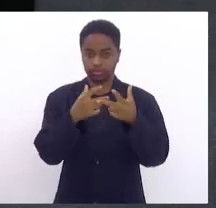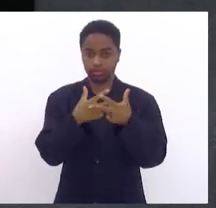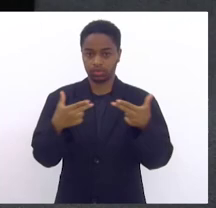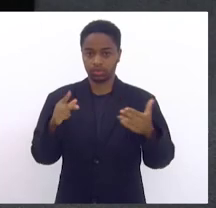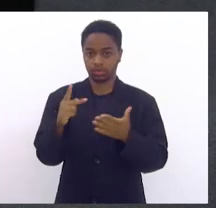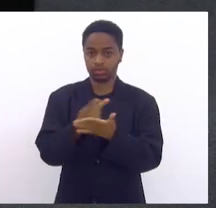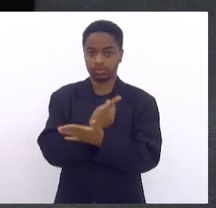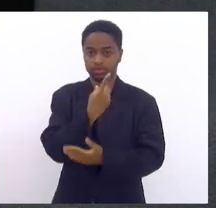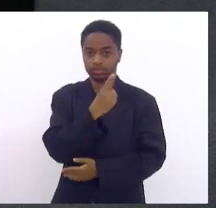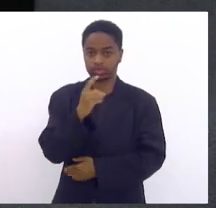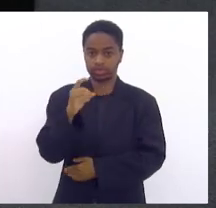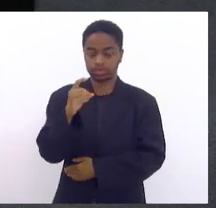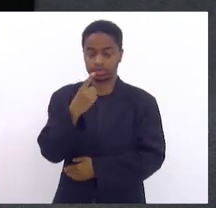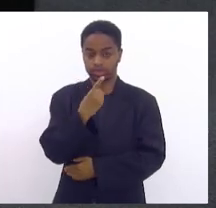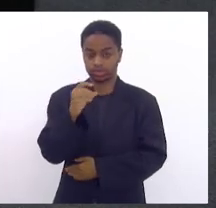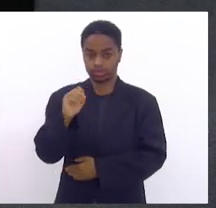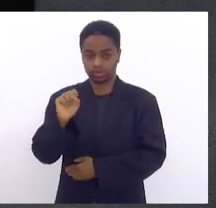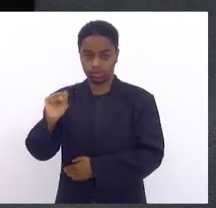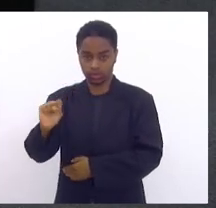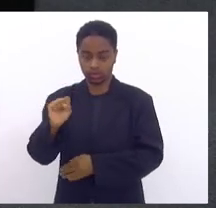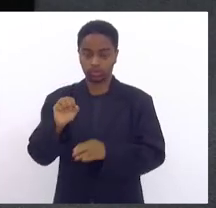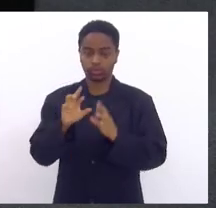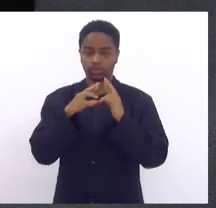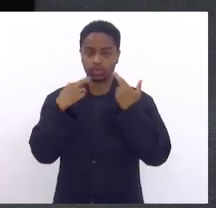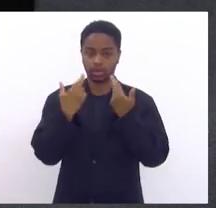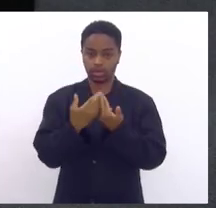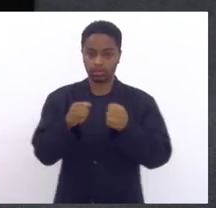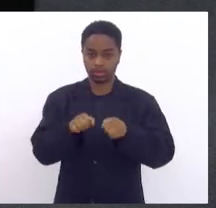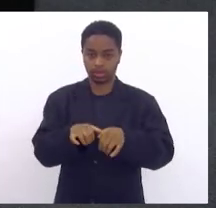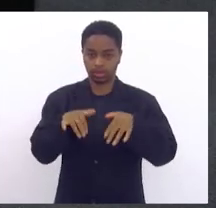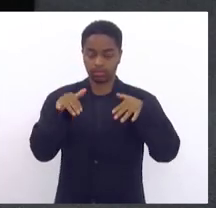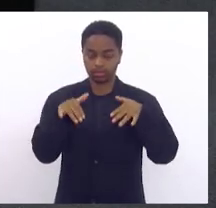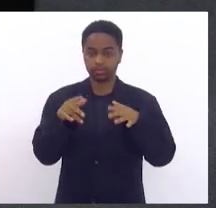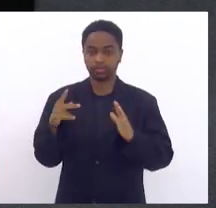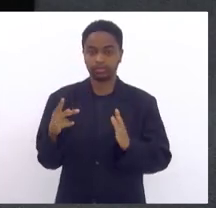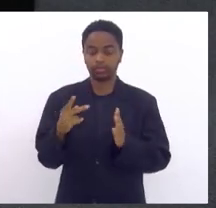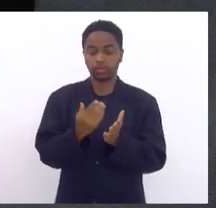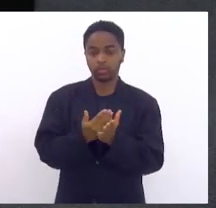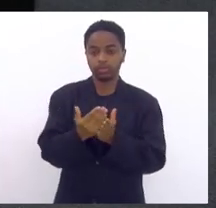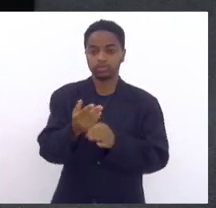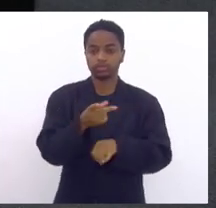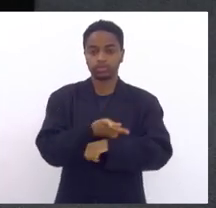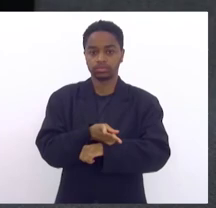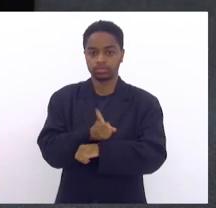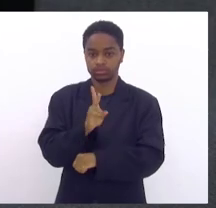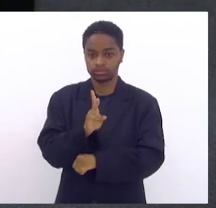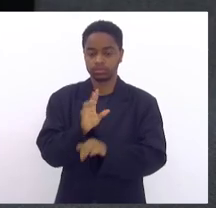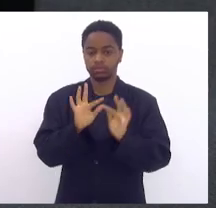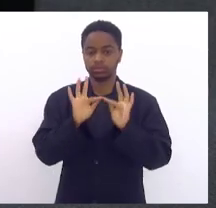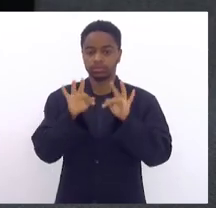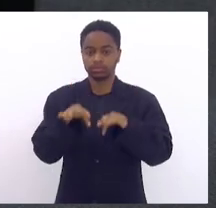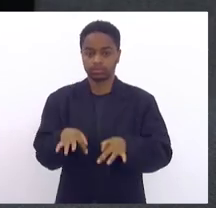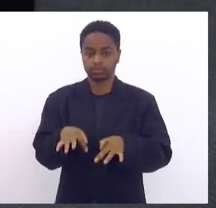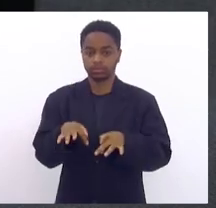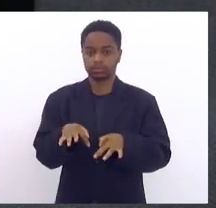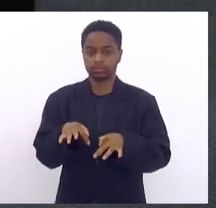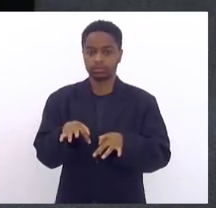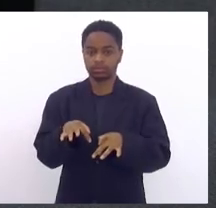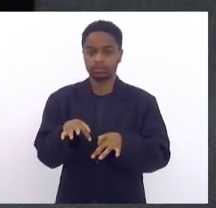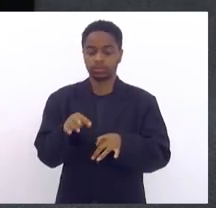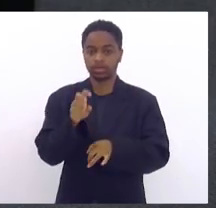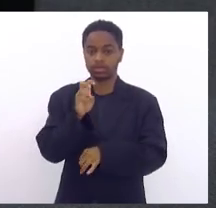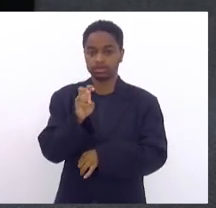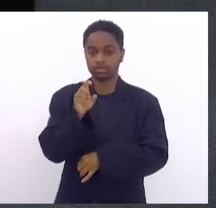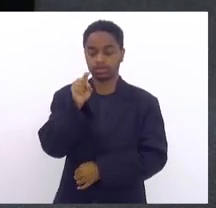na 108ª sessão ordinária, que, iniciada às 14 horas, foi encerrada às